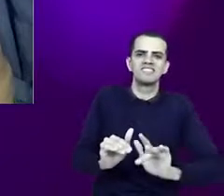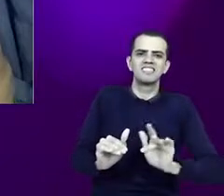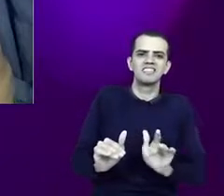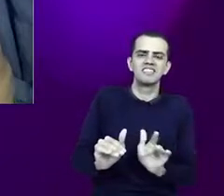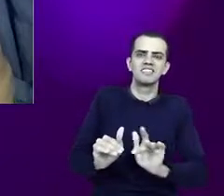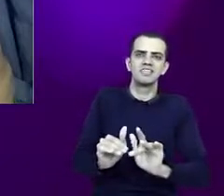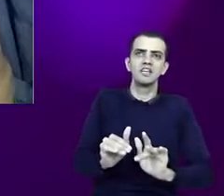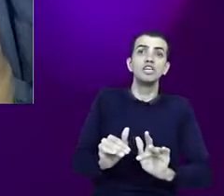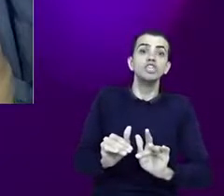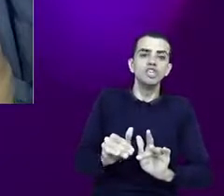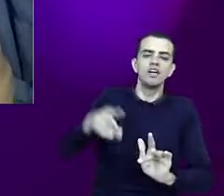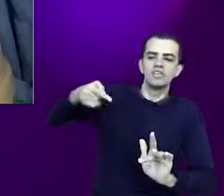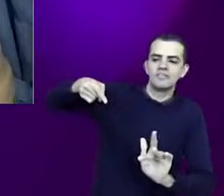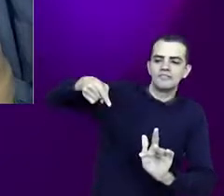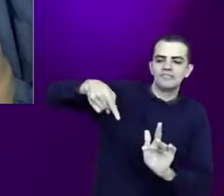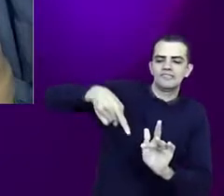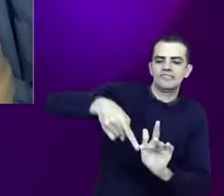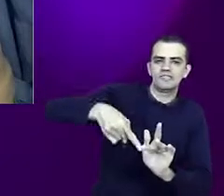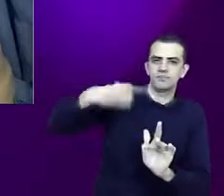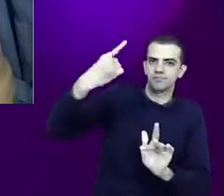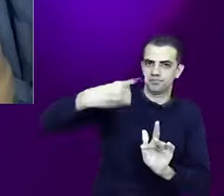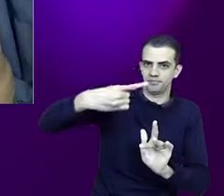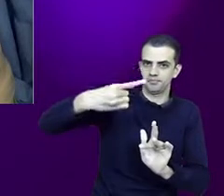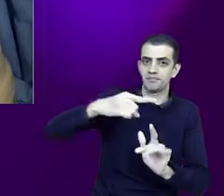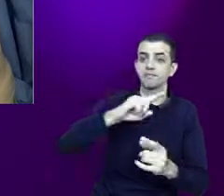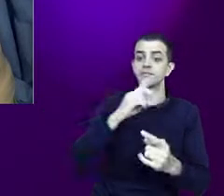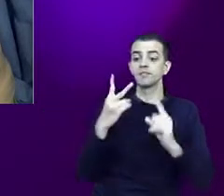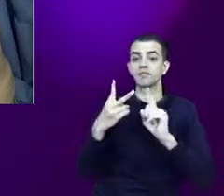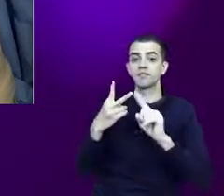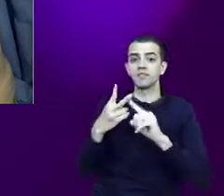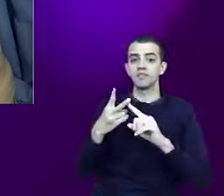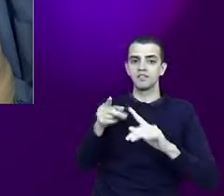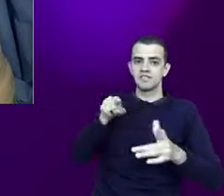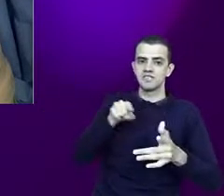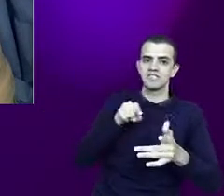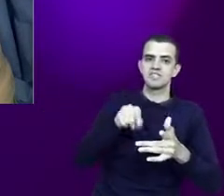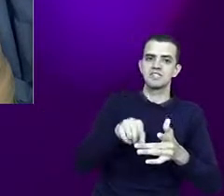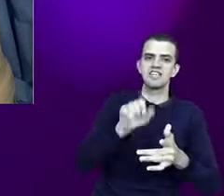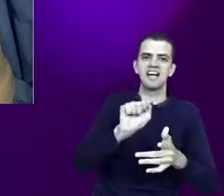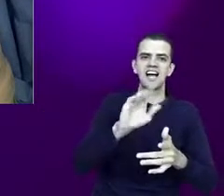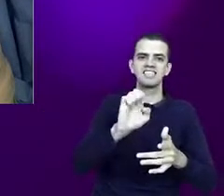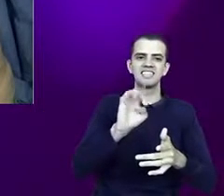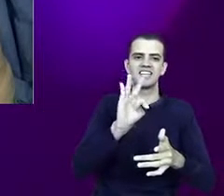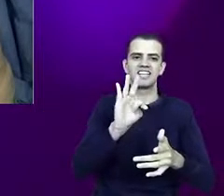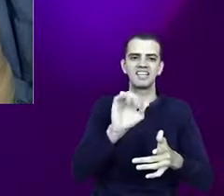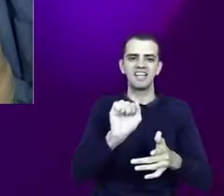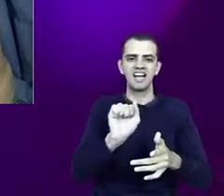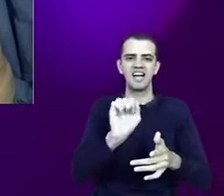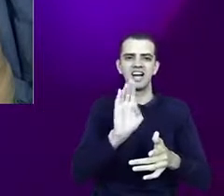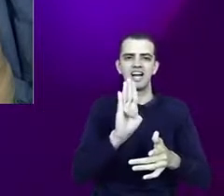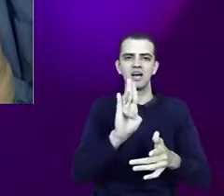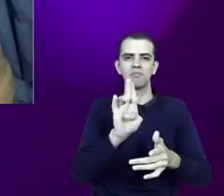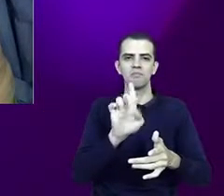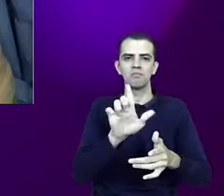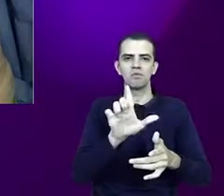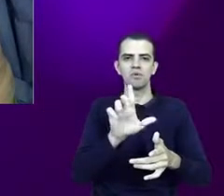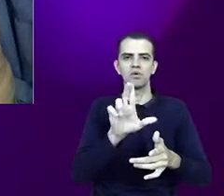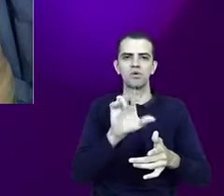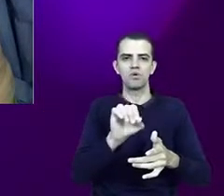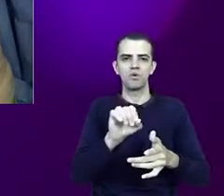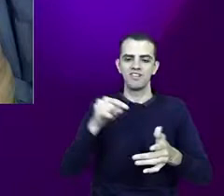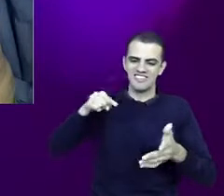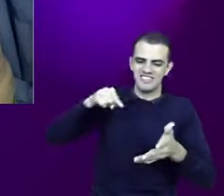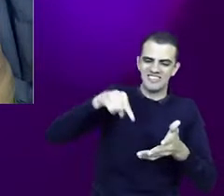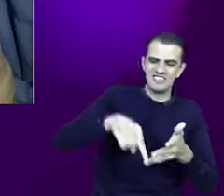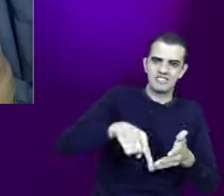trocânter. O segundo pino coloca-se no acetábulo. Esse pino também não pode esquecer de removê-lo.